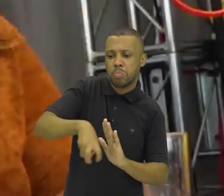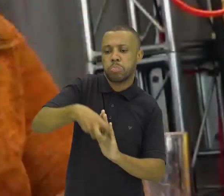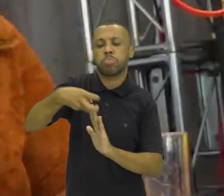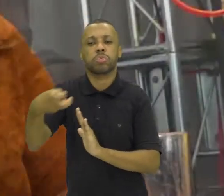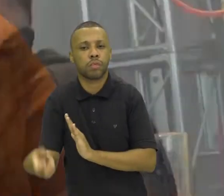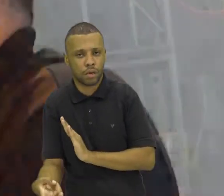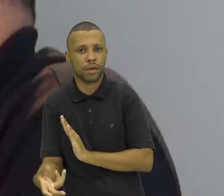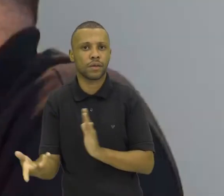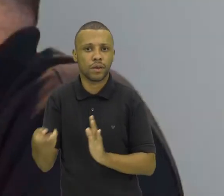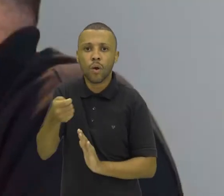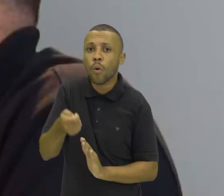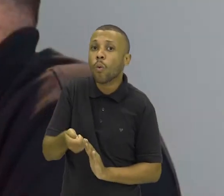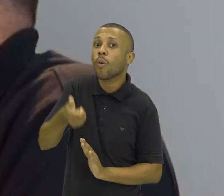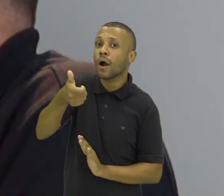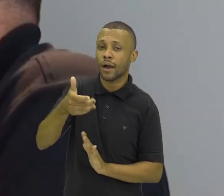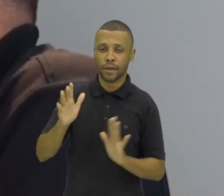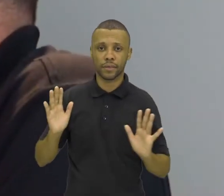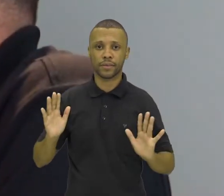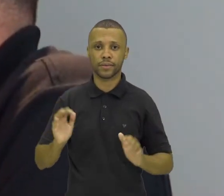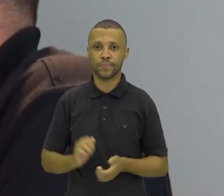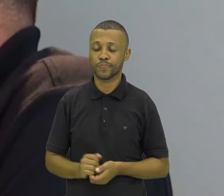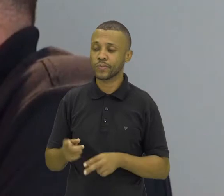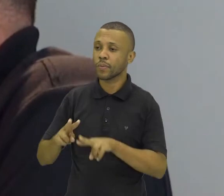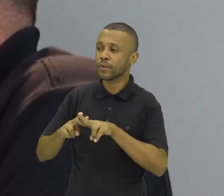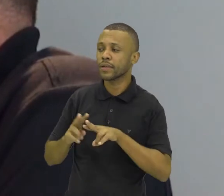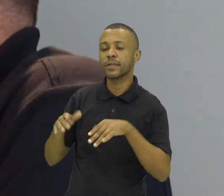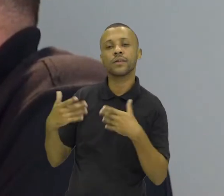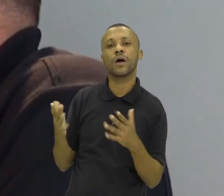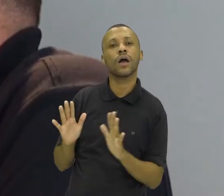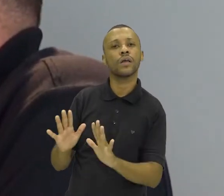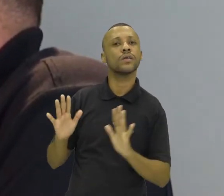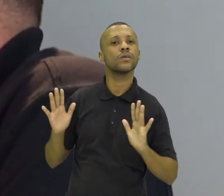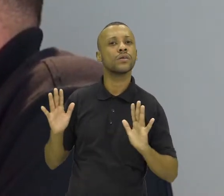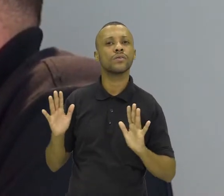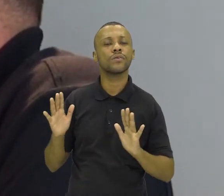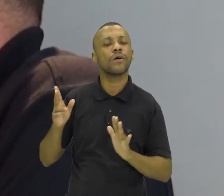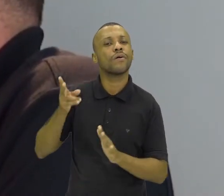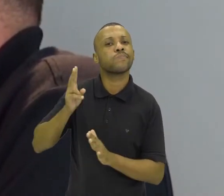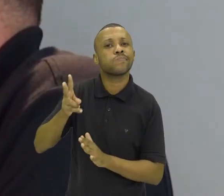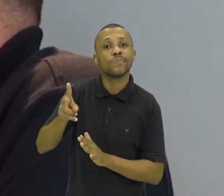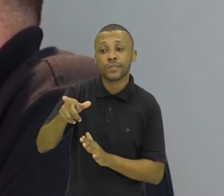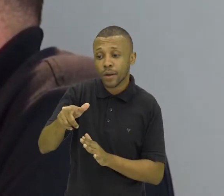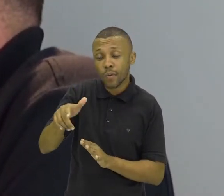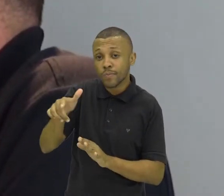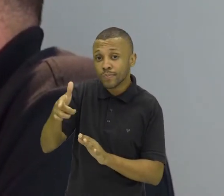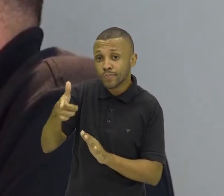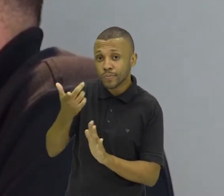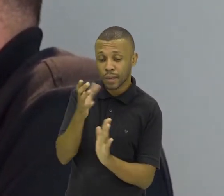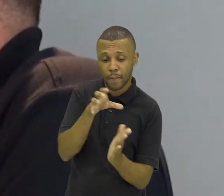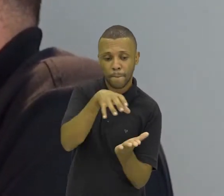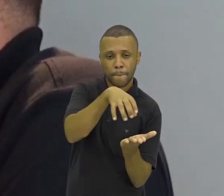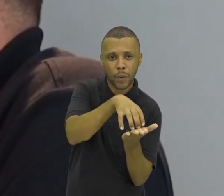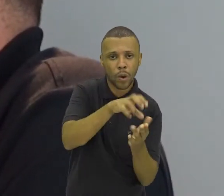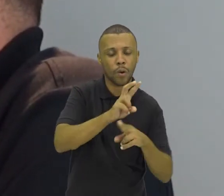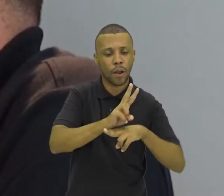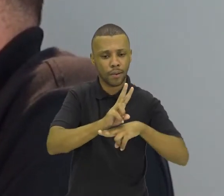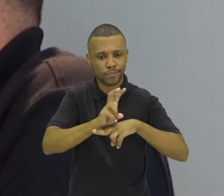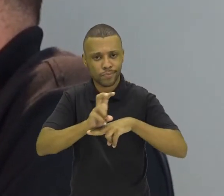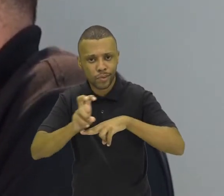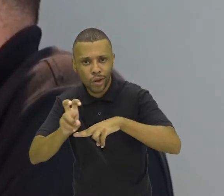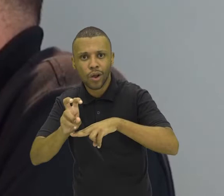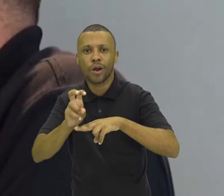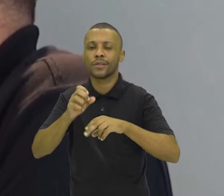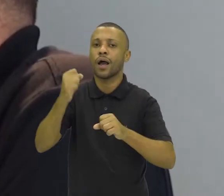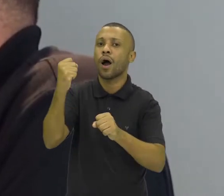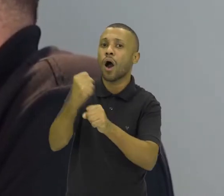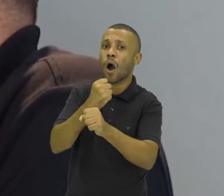bateu, chão. Pois é. É. Então, é isso, quer dizer, mesmo equipamentos super recentes, né? Coisas